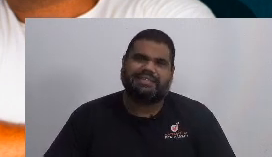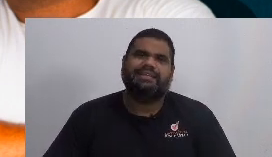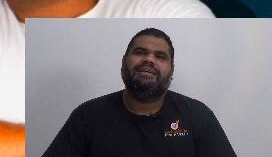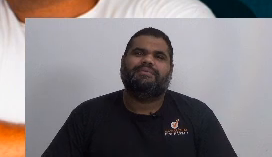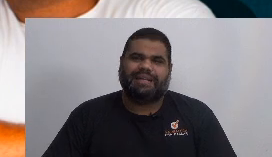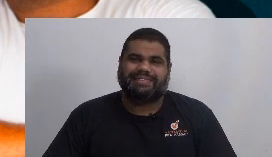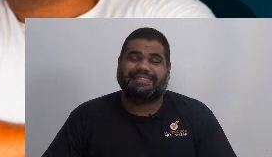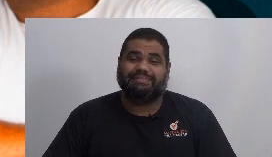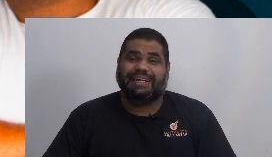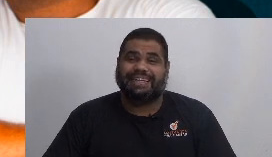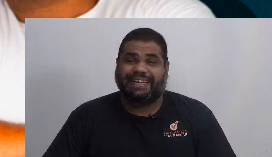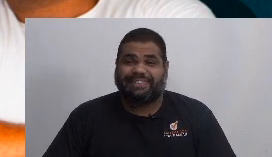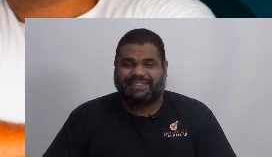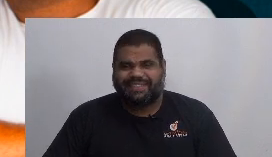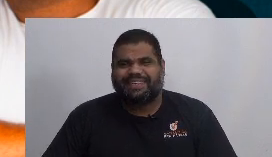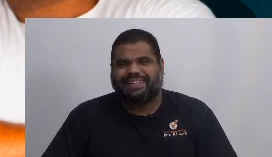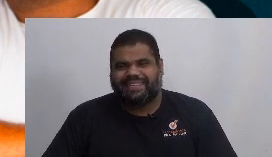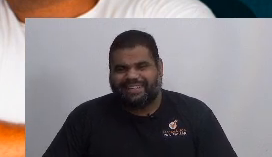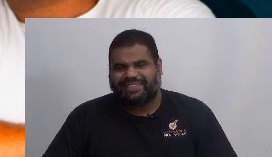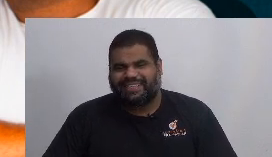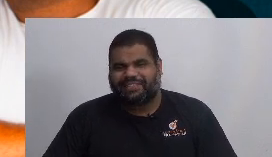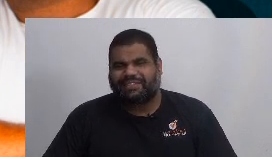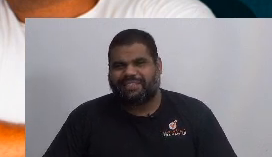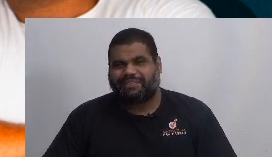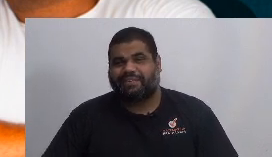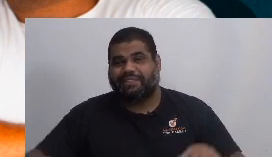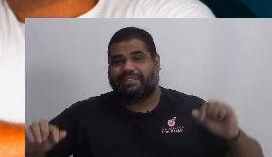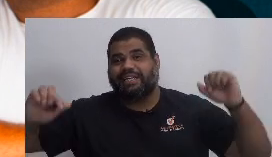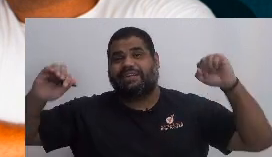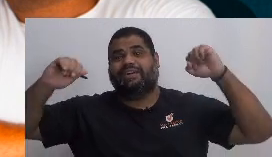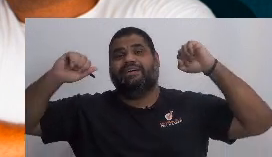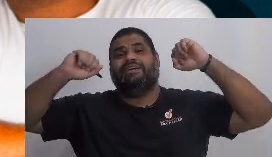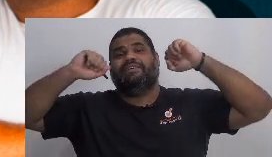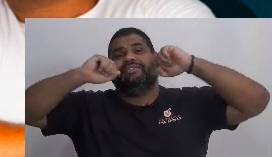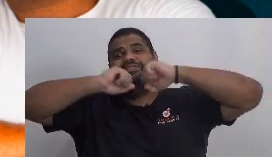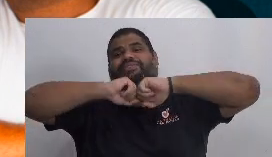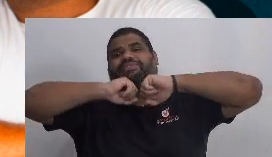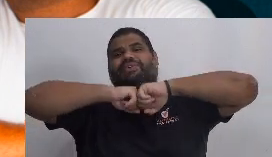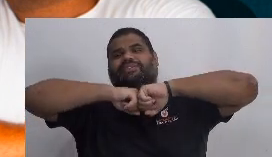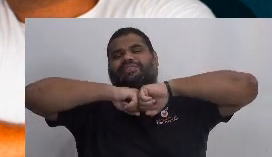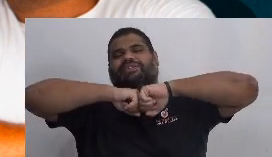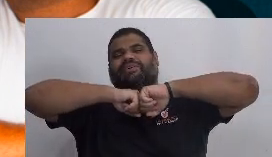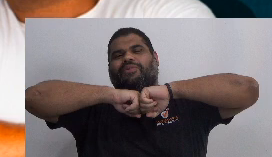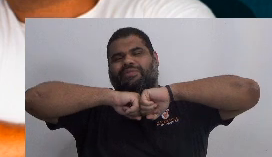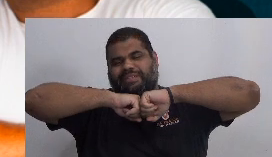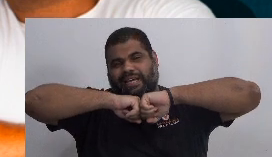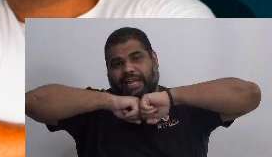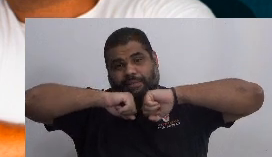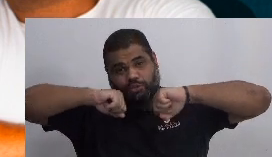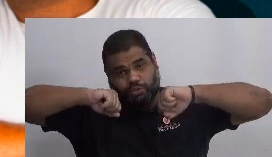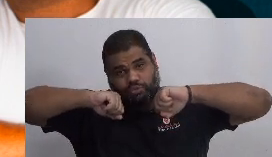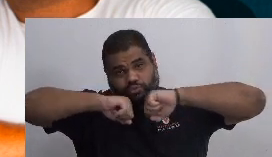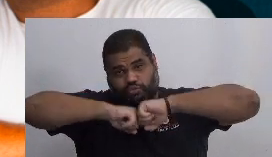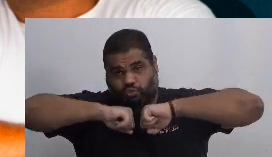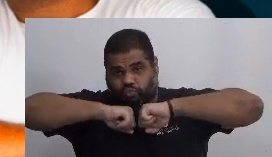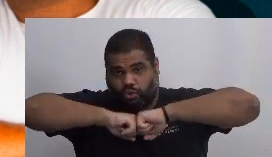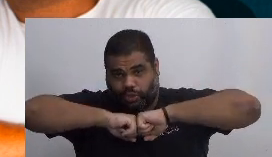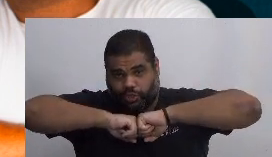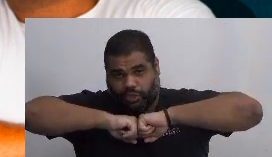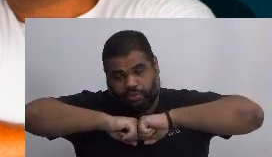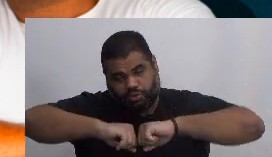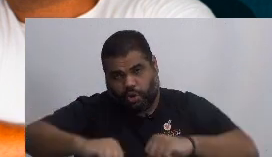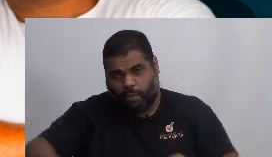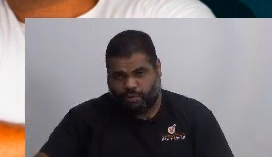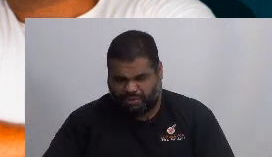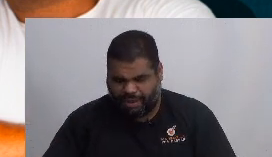sua casa. Para cima deles e não deixe o inimigo agir. Tá aqui, ó. Juntos conseguiremos,